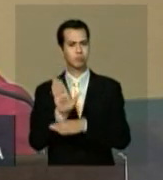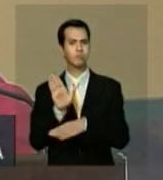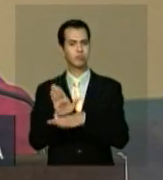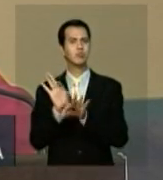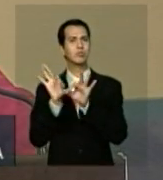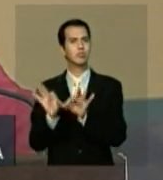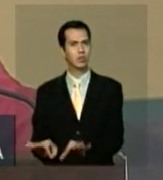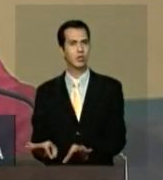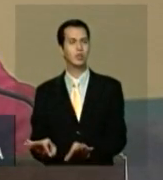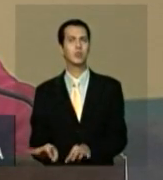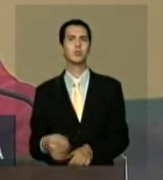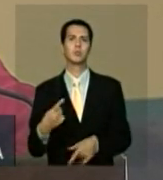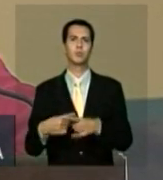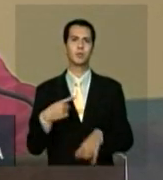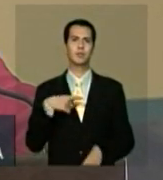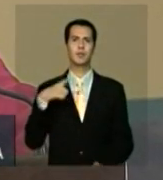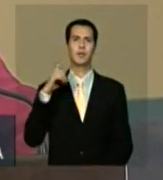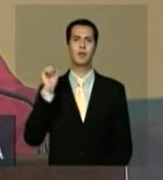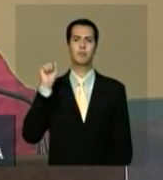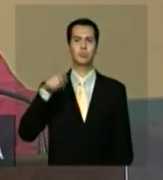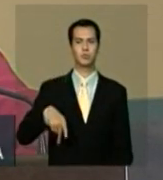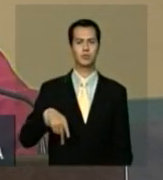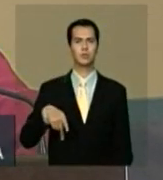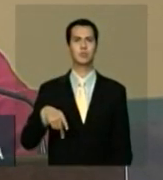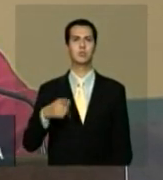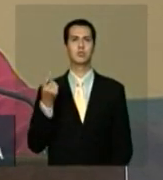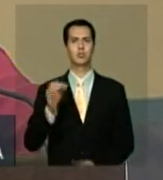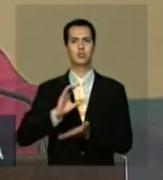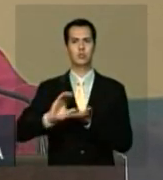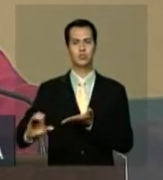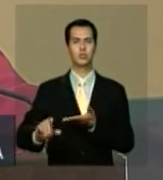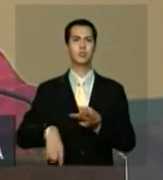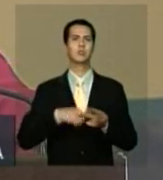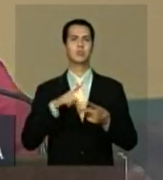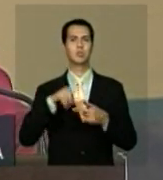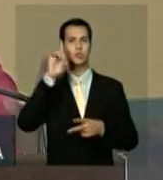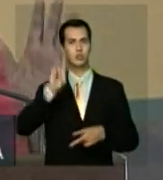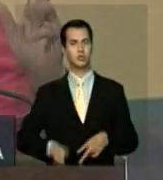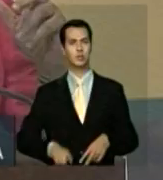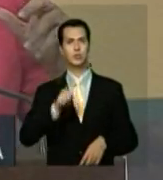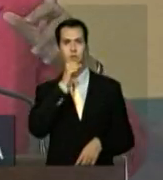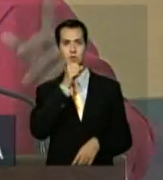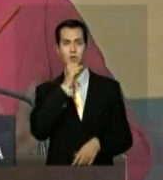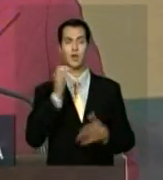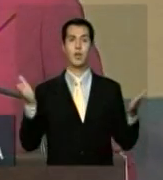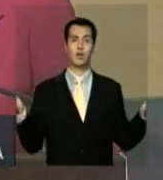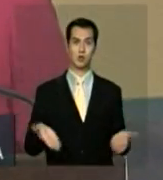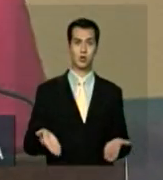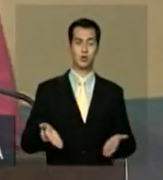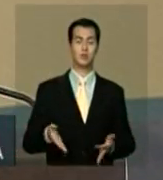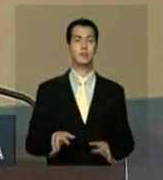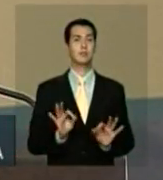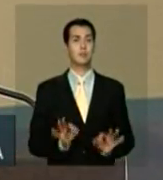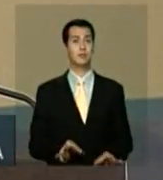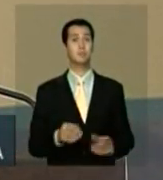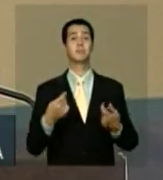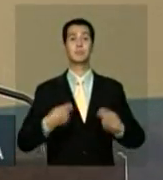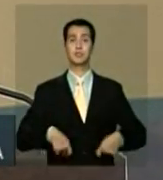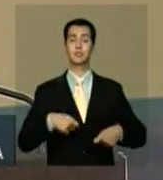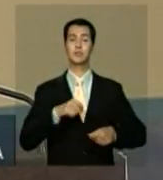programas de aposentadoria como como dos programas de direito dos idosos chegou a hora portanto de